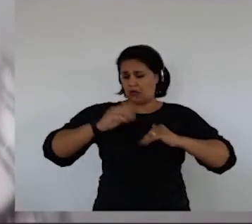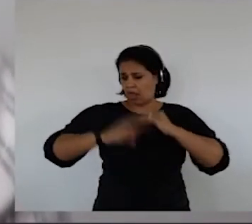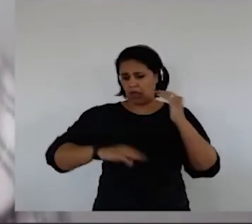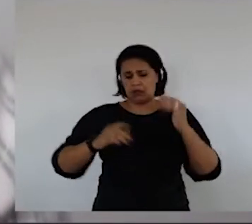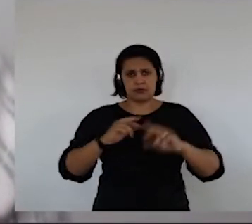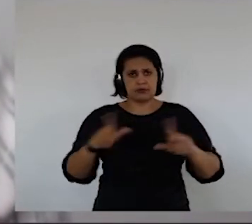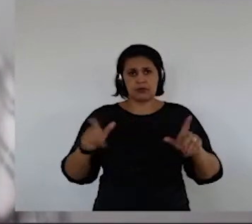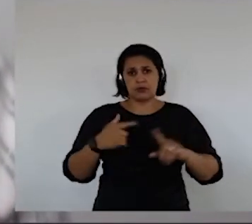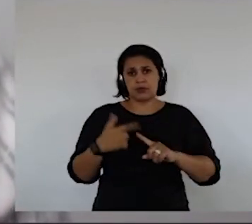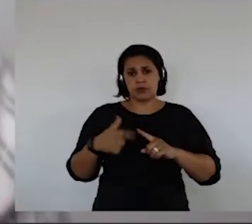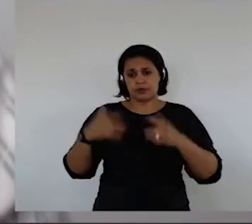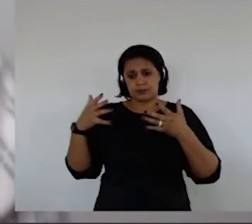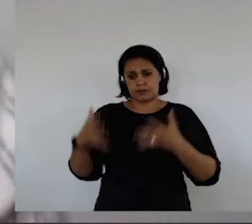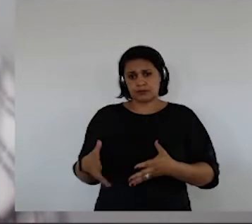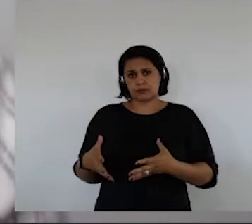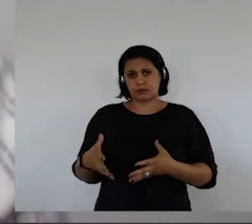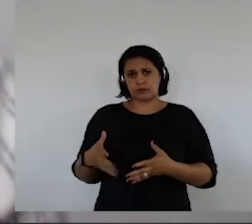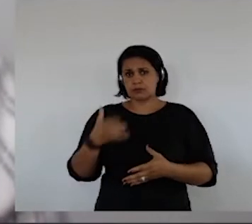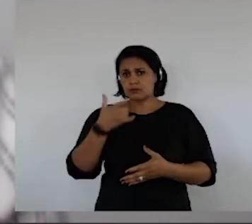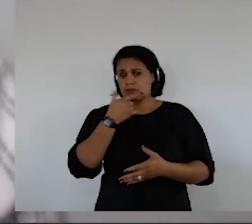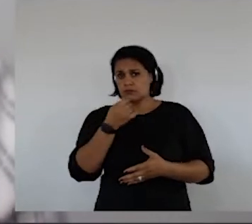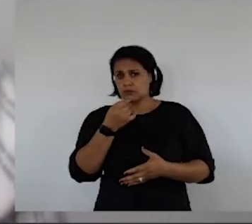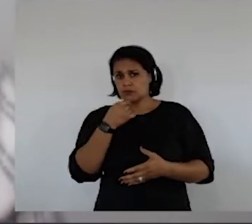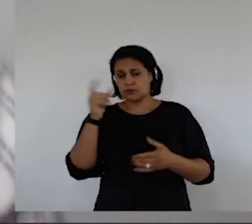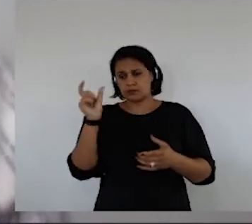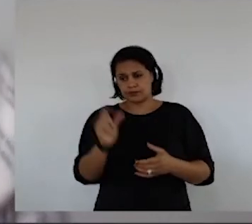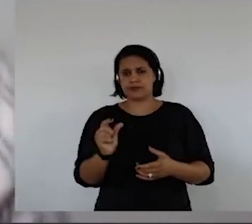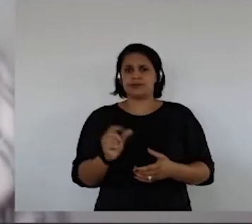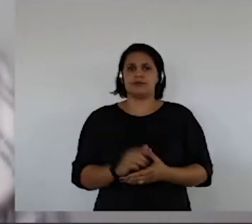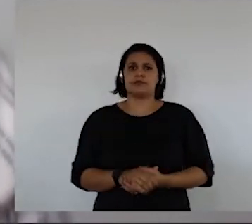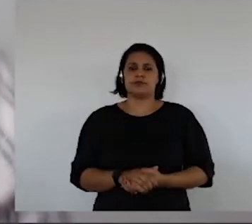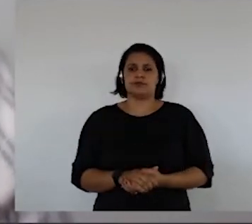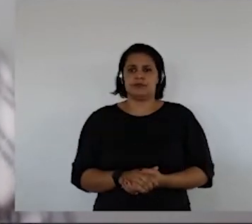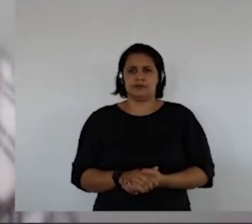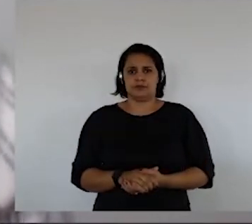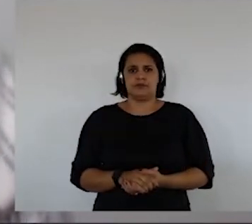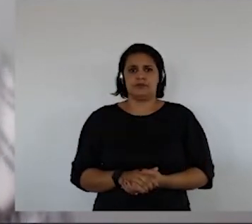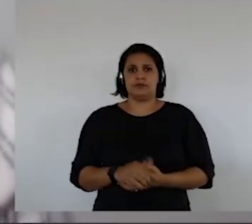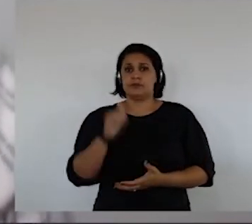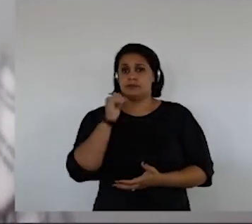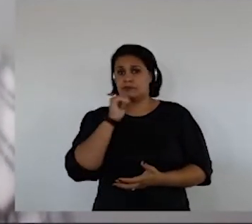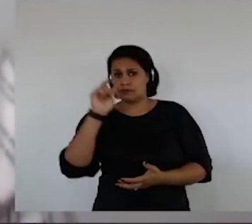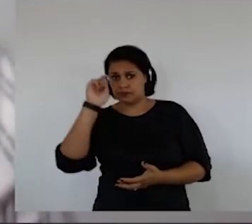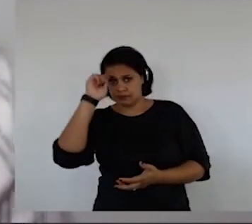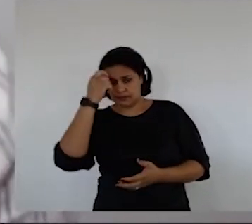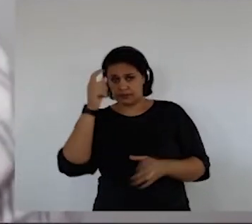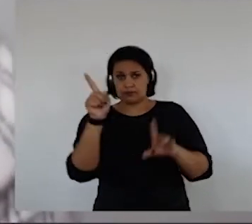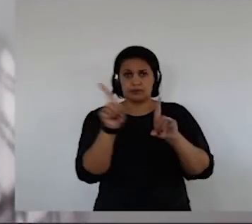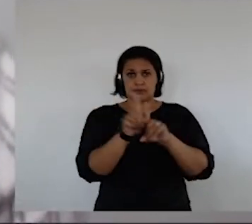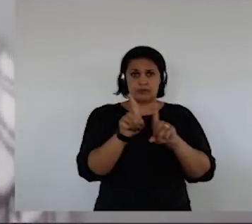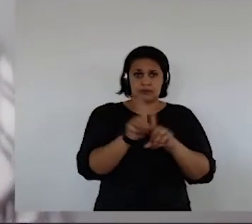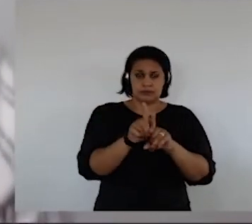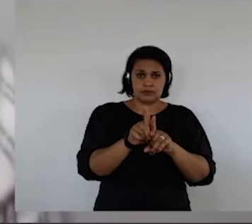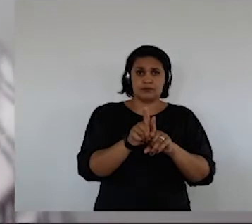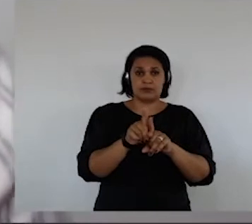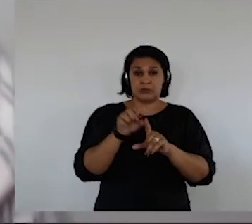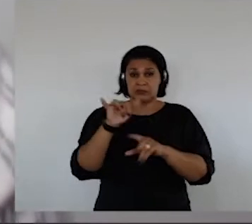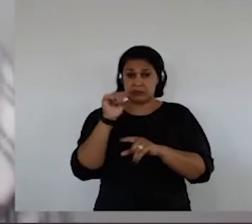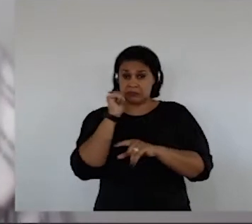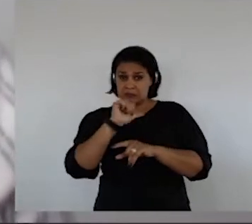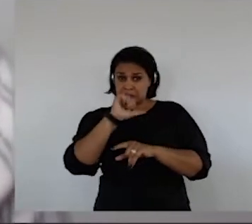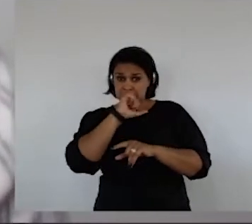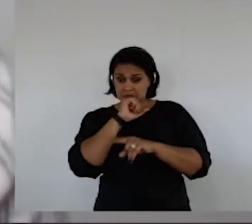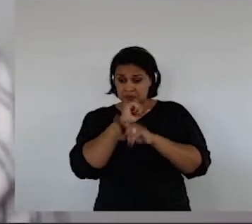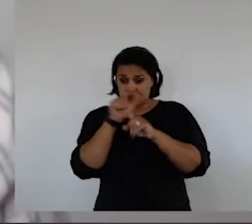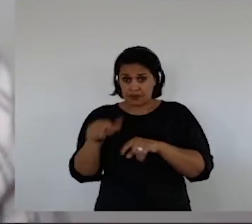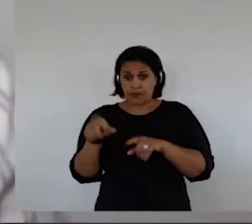vez que a participação masculina é pequena. Quando falamos de mulheres negras também, quando são mães, em sua maioria,